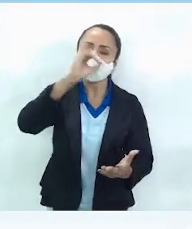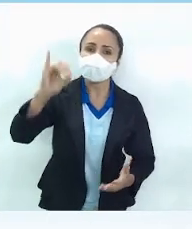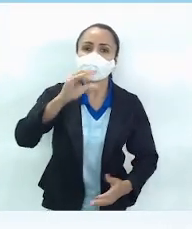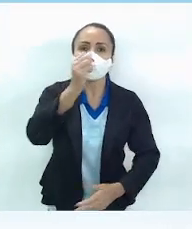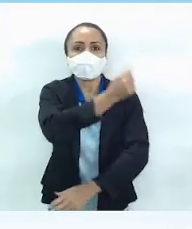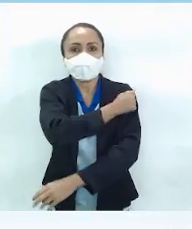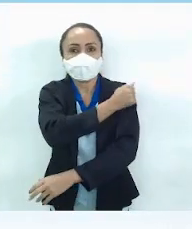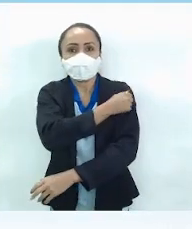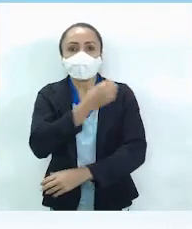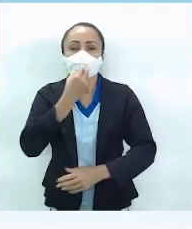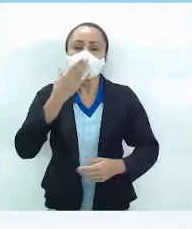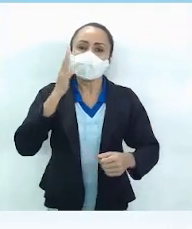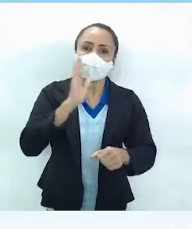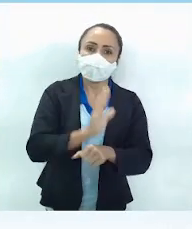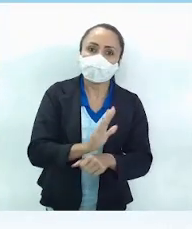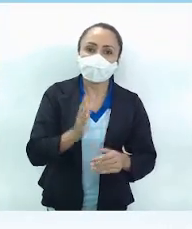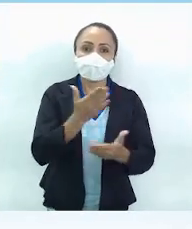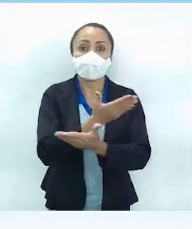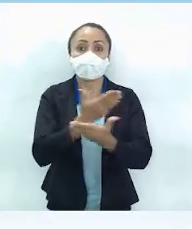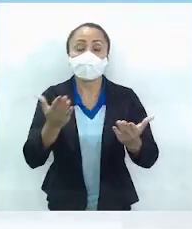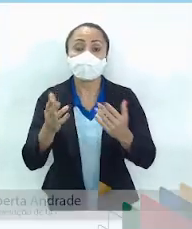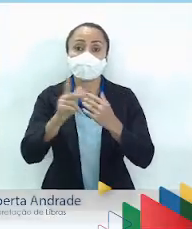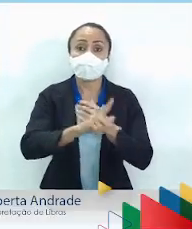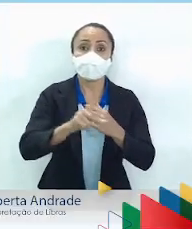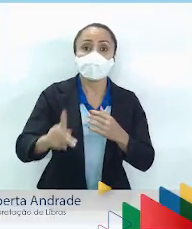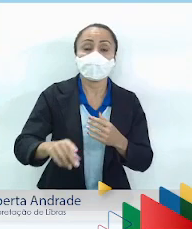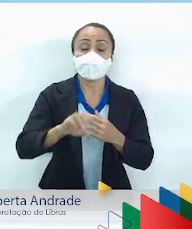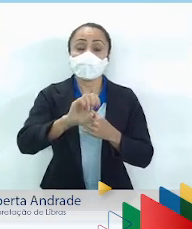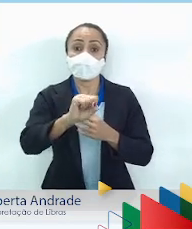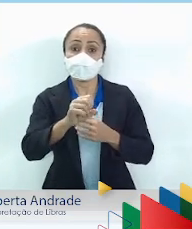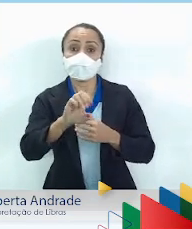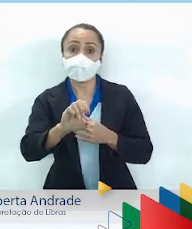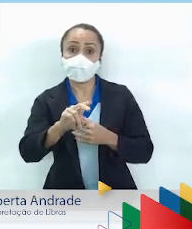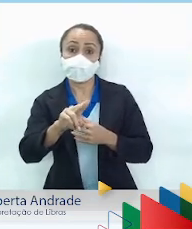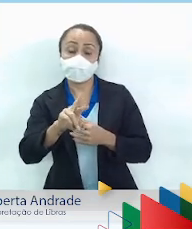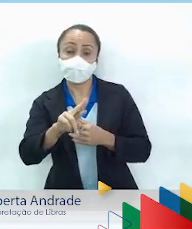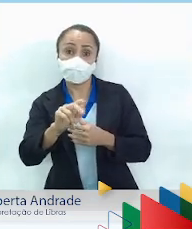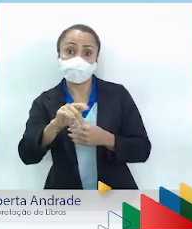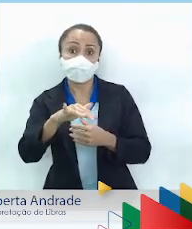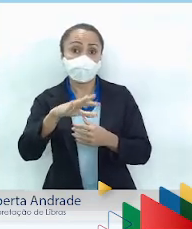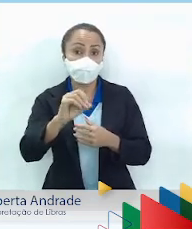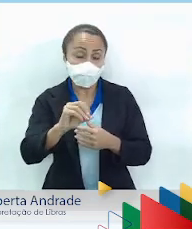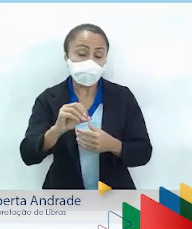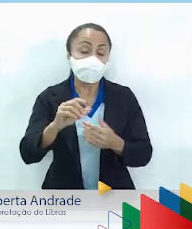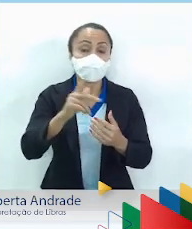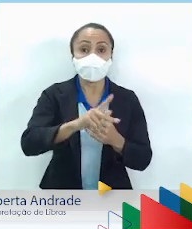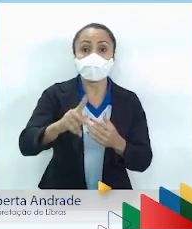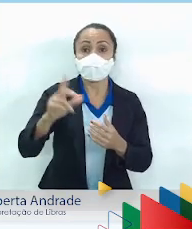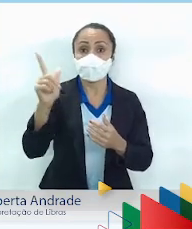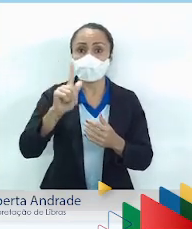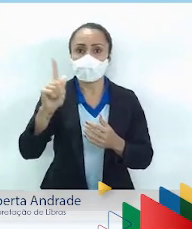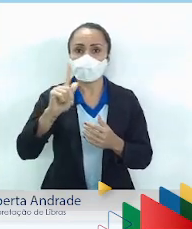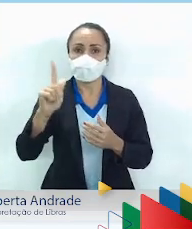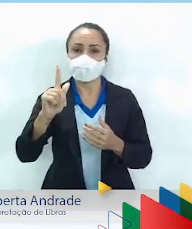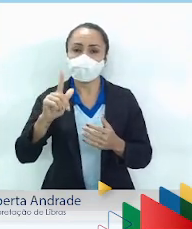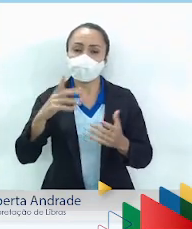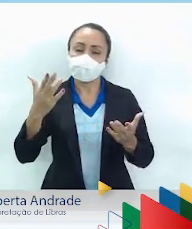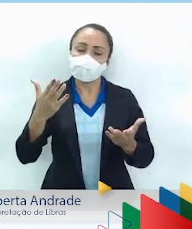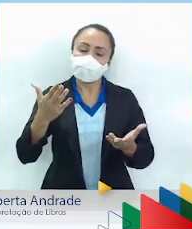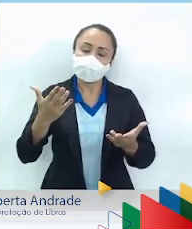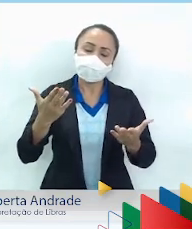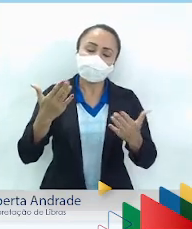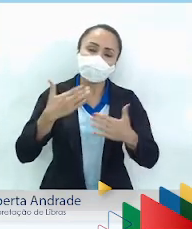Olá, estudantes, boa tarde. Sou o professor Sérgio Bezerra, de Geografia. É uma honra estar aqui com vocês de novo. Sou lá